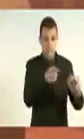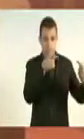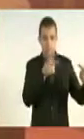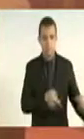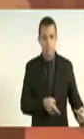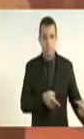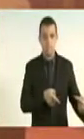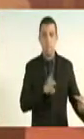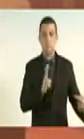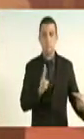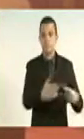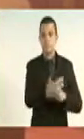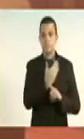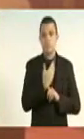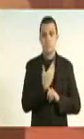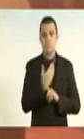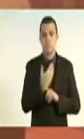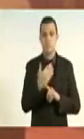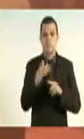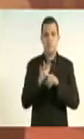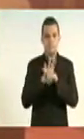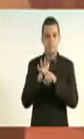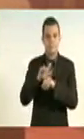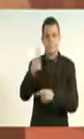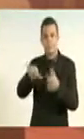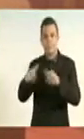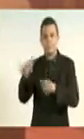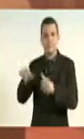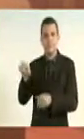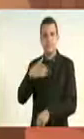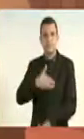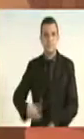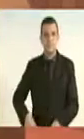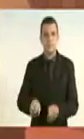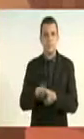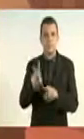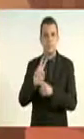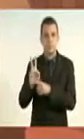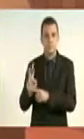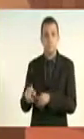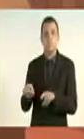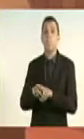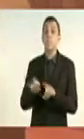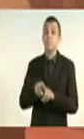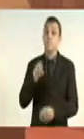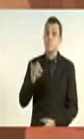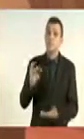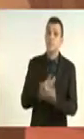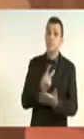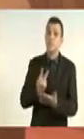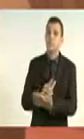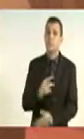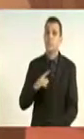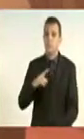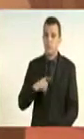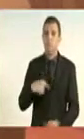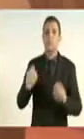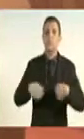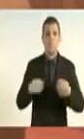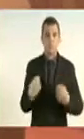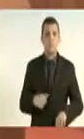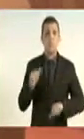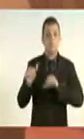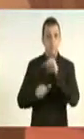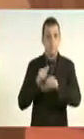muito, tanto na fiscalização do governo, como naqueles atos que, porventura, estiverem errados e que tiverem que ser corrigidos. Eu acho que